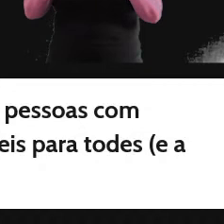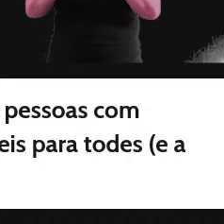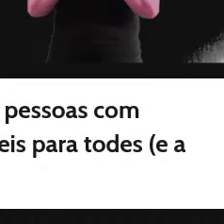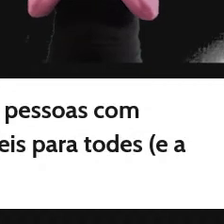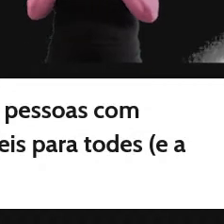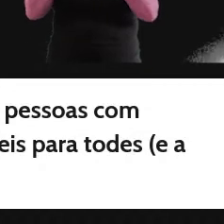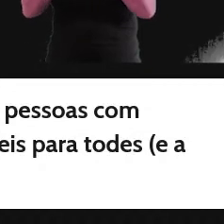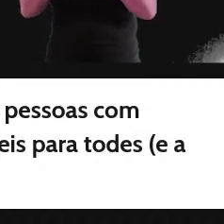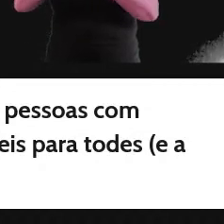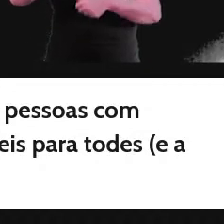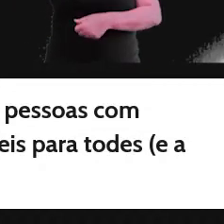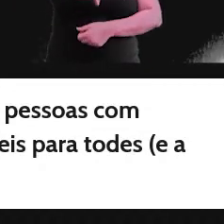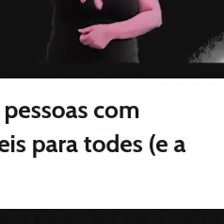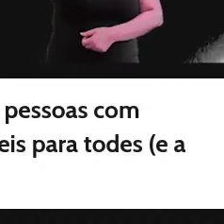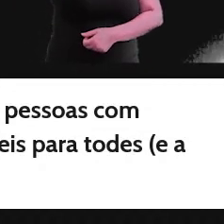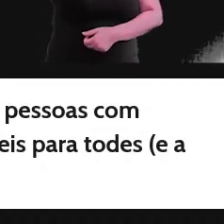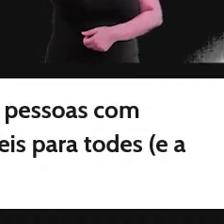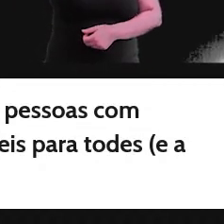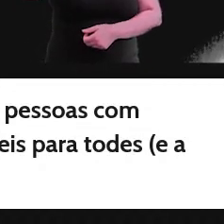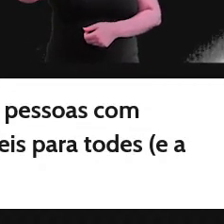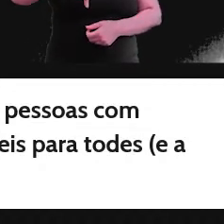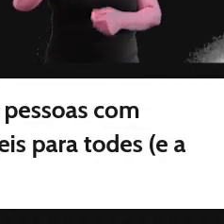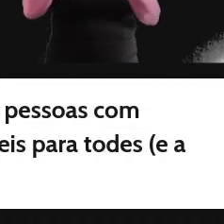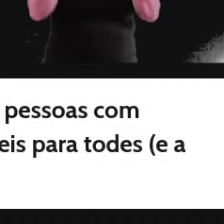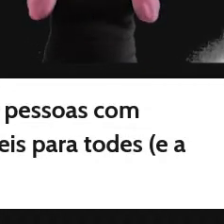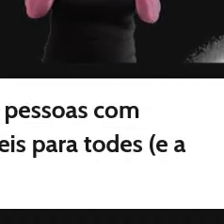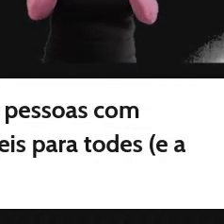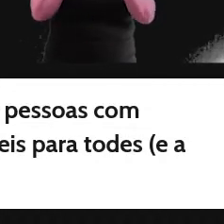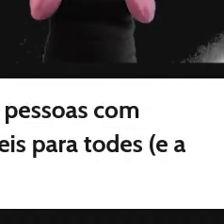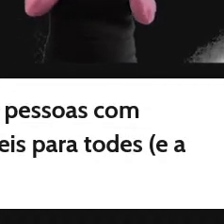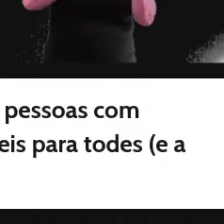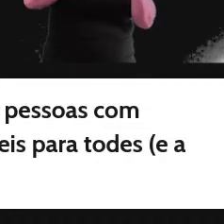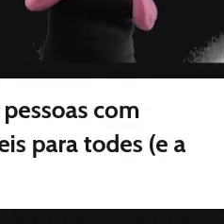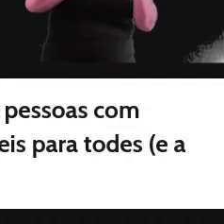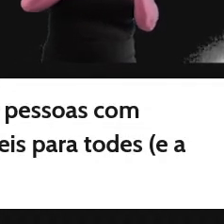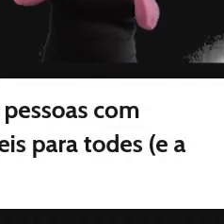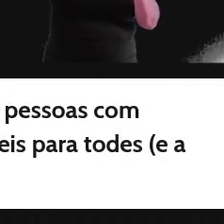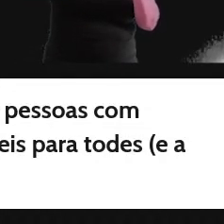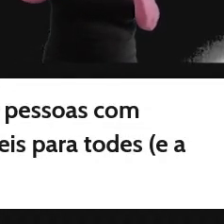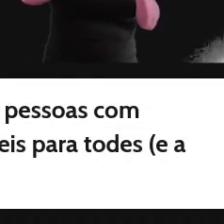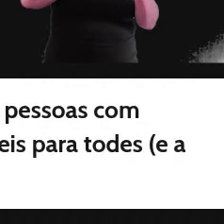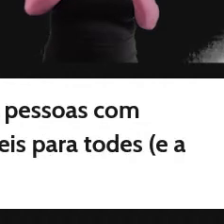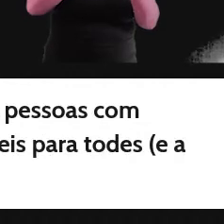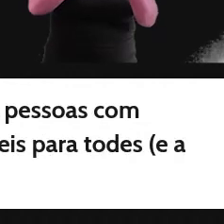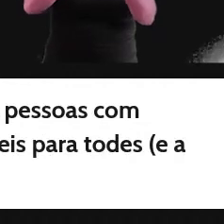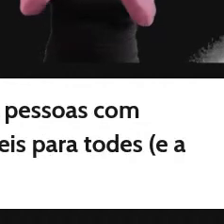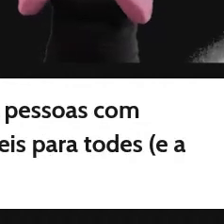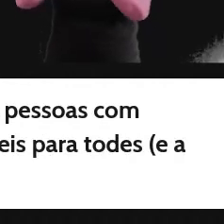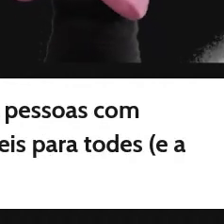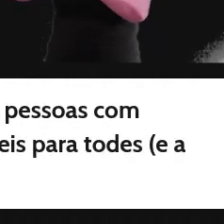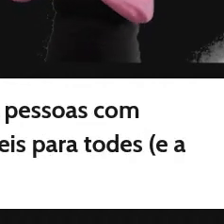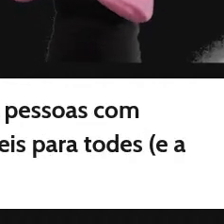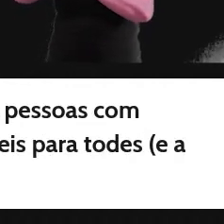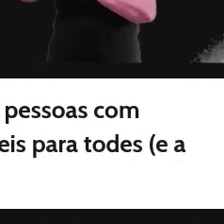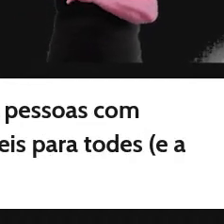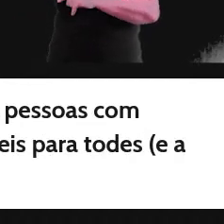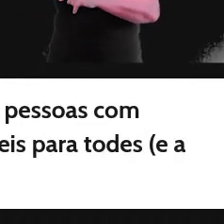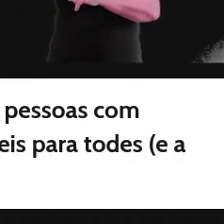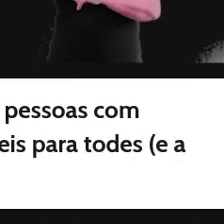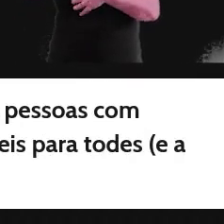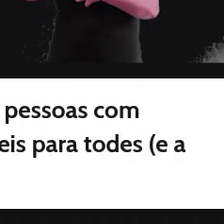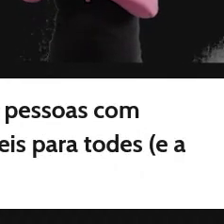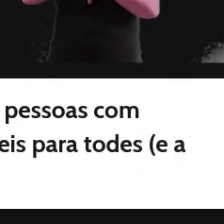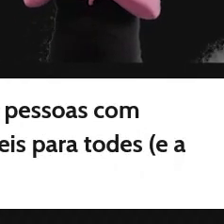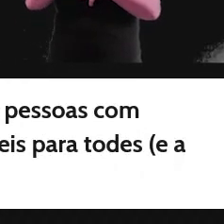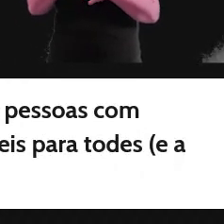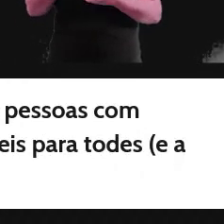o deslocamento, a violência urbana, tudo isso faz parte de barreiras sociais, até a pessoa não se